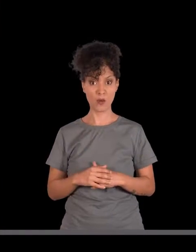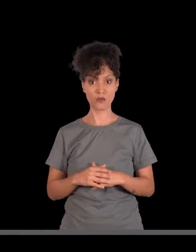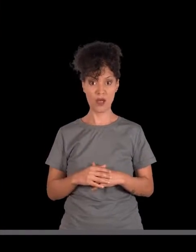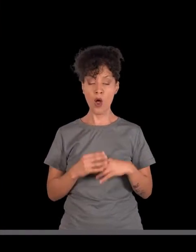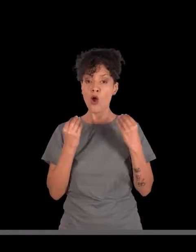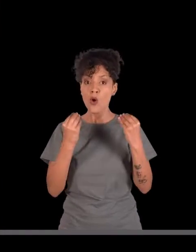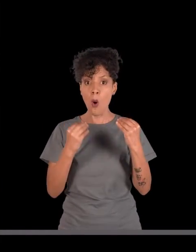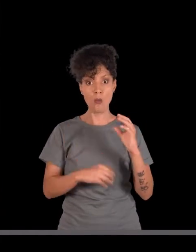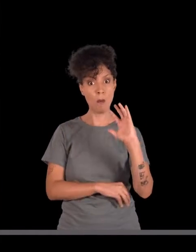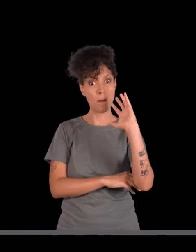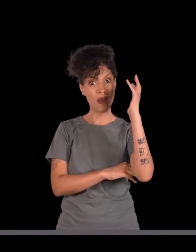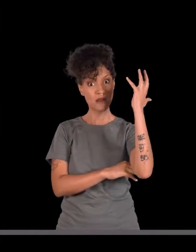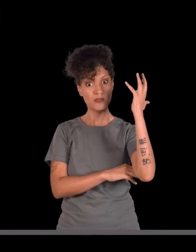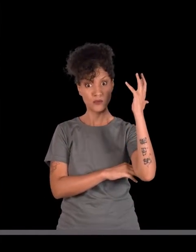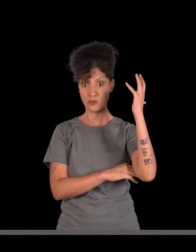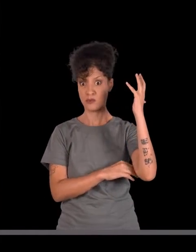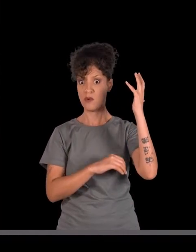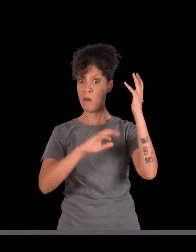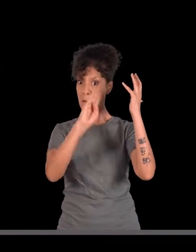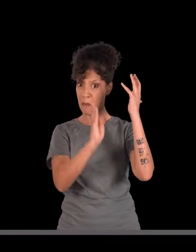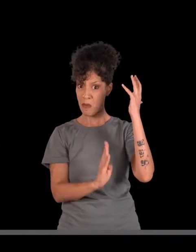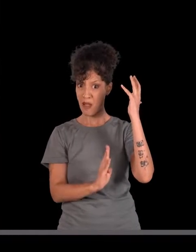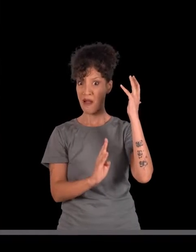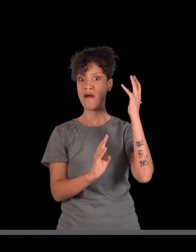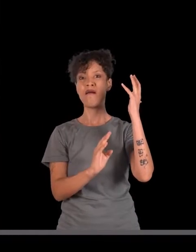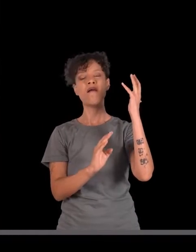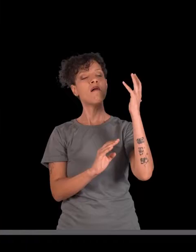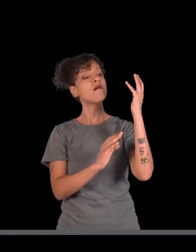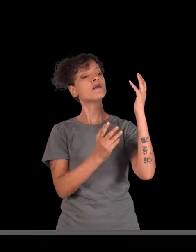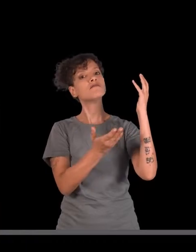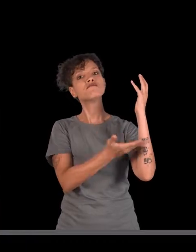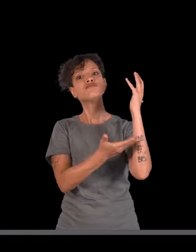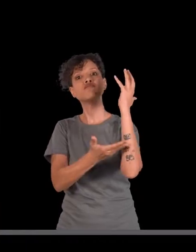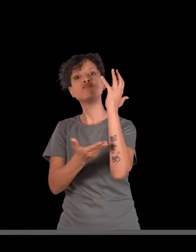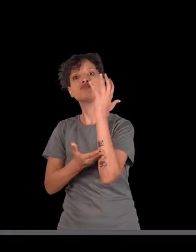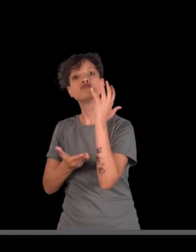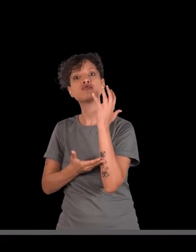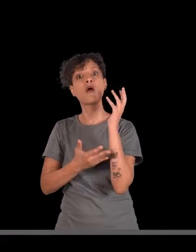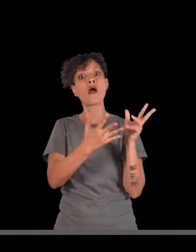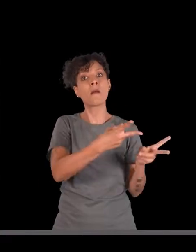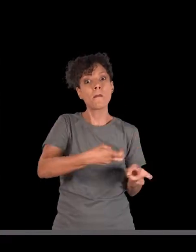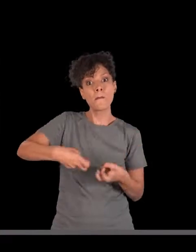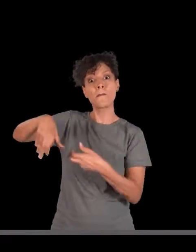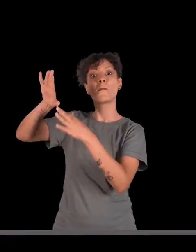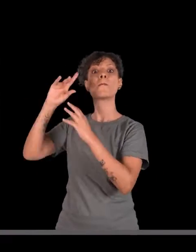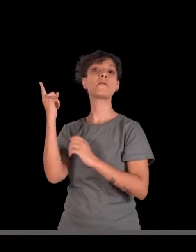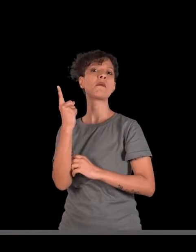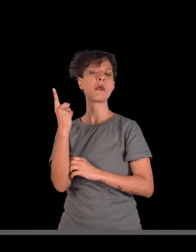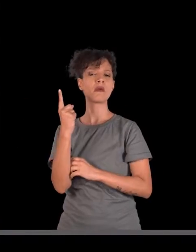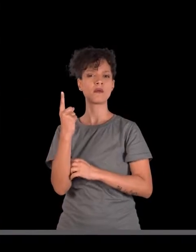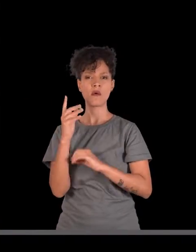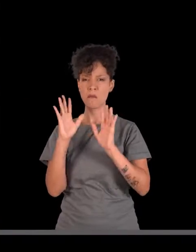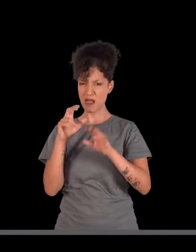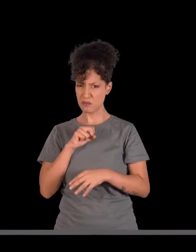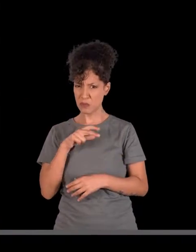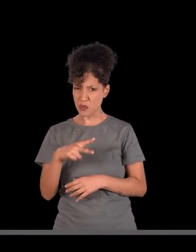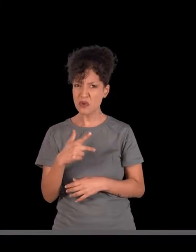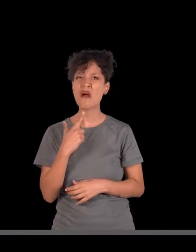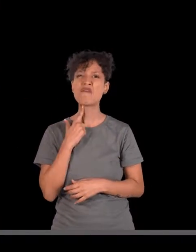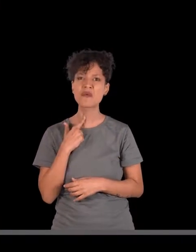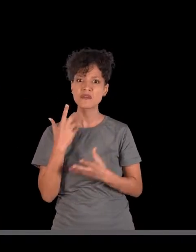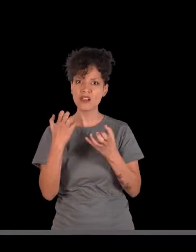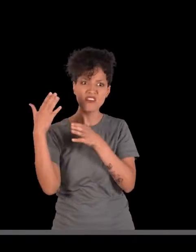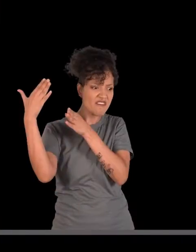essa extração do pau-brasil foi a primeira atividade econômica feita aqui. Mas em nenhum momento eles queriam ocupar aqui a terra.